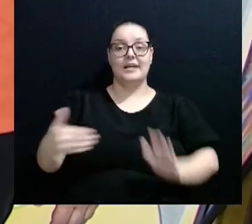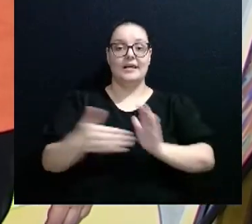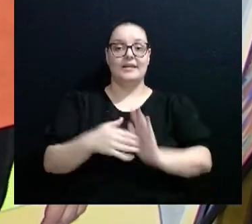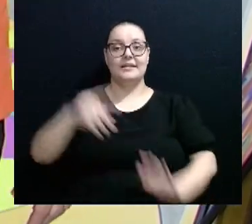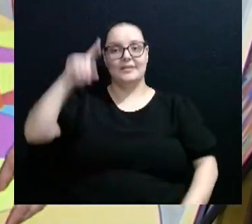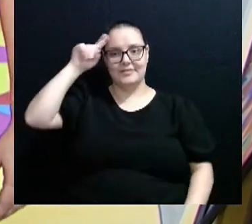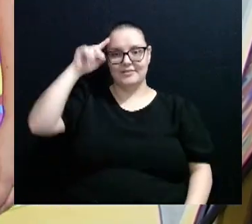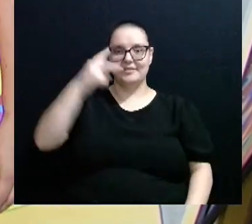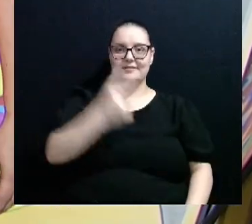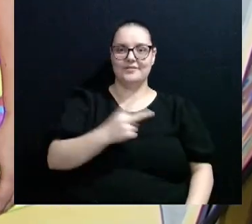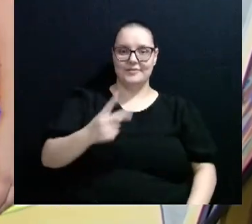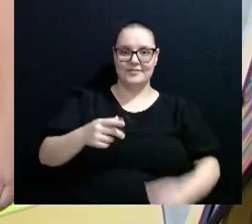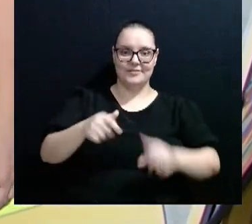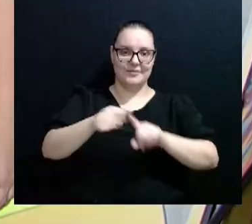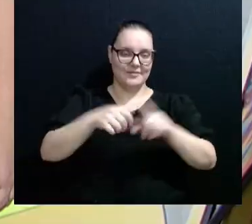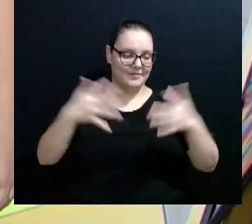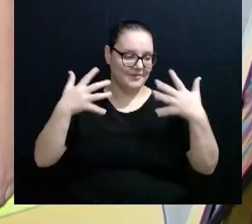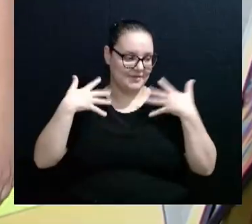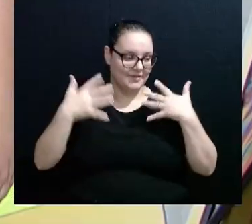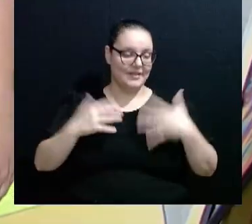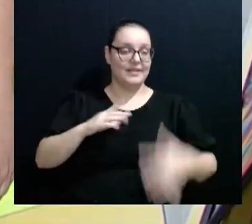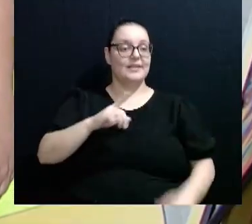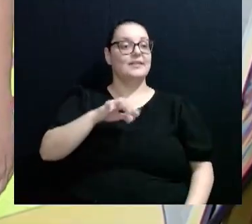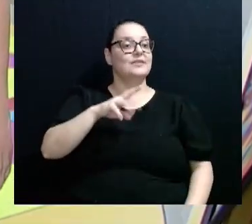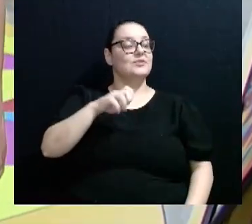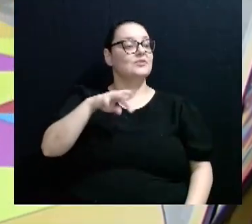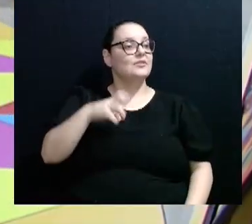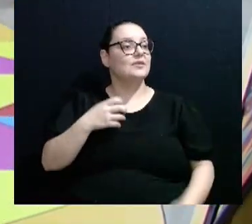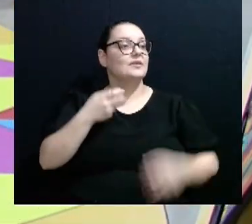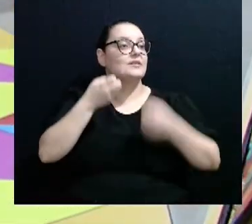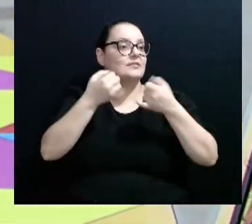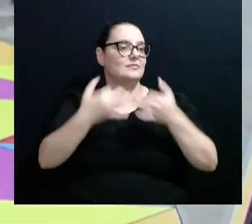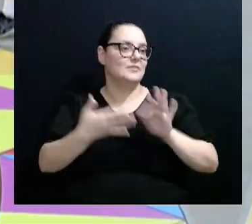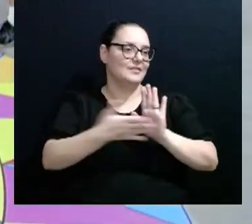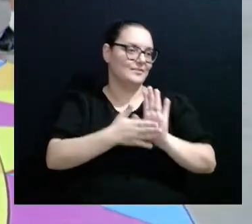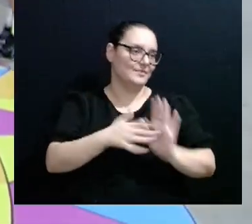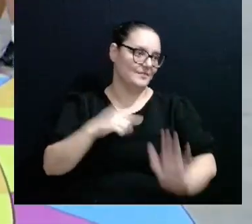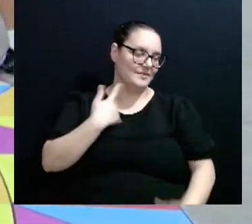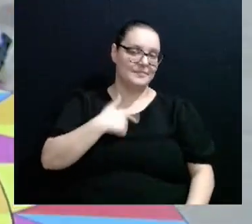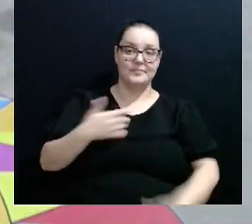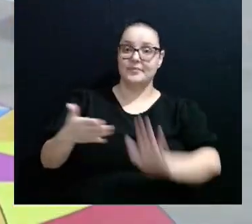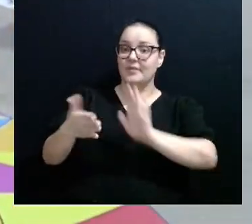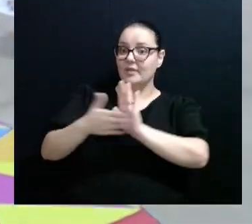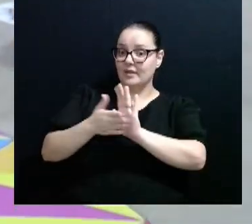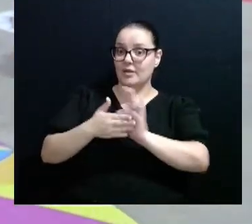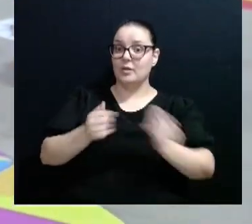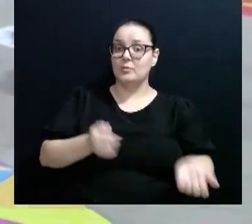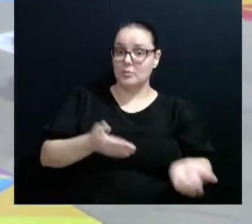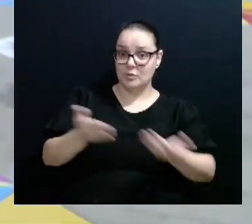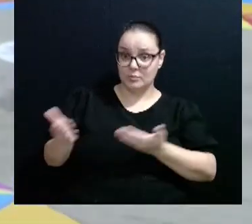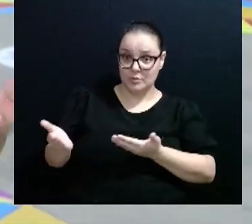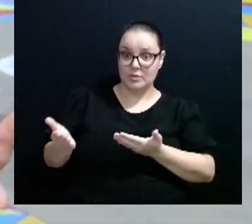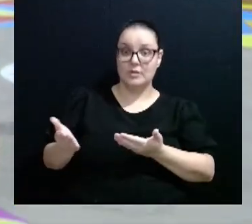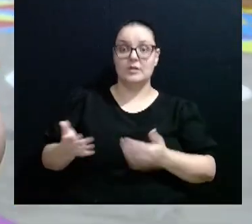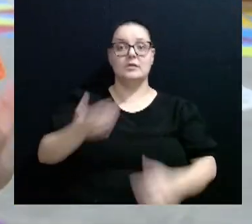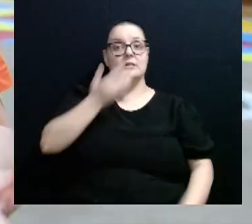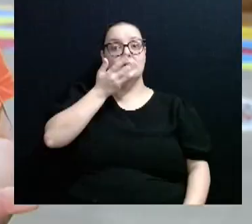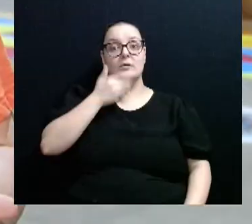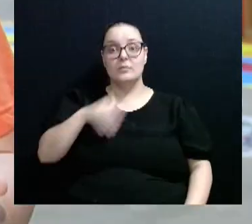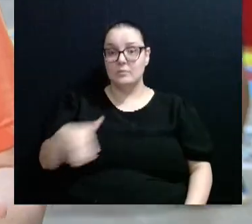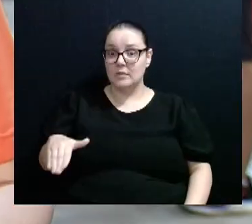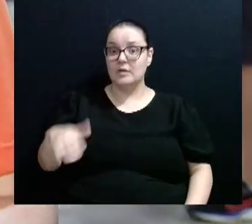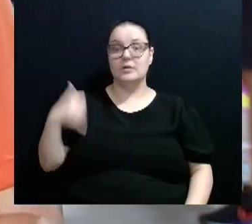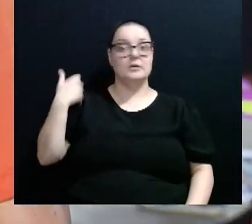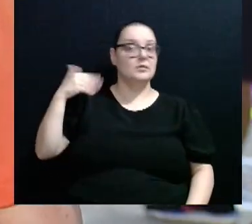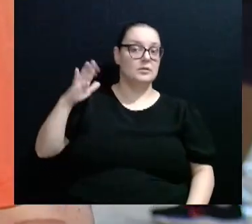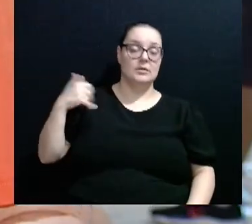fevereiro. Cristiane, fala um pouquinho dessa proposta para nós. A proposta é apresentar para o público, para as crianças, adultos, idosos, quem